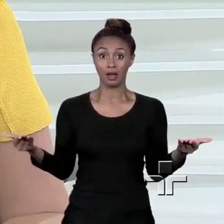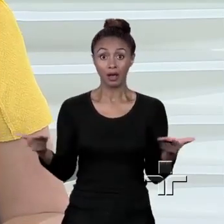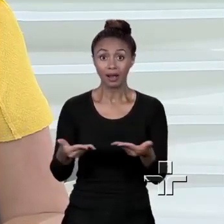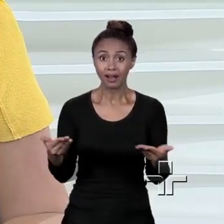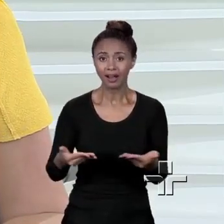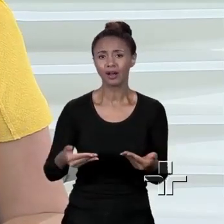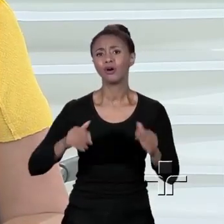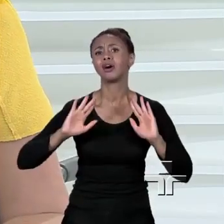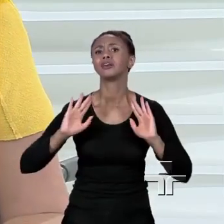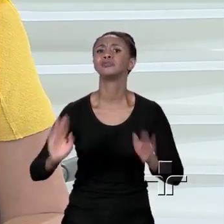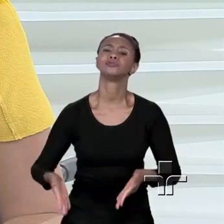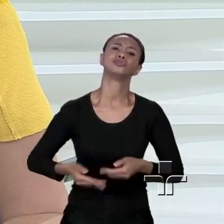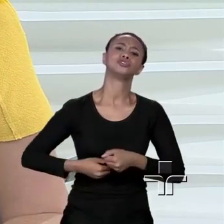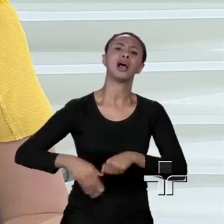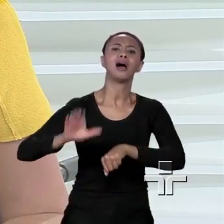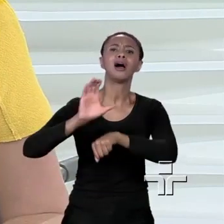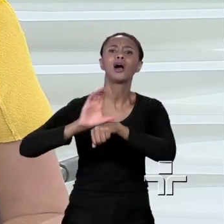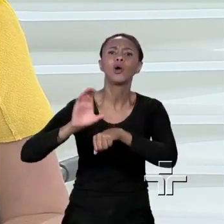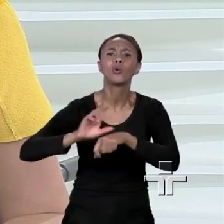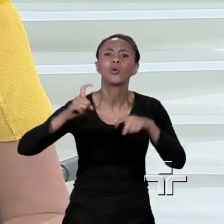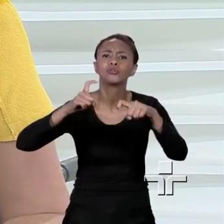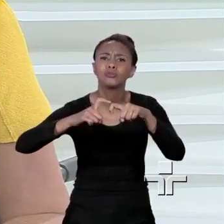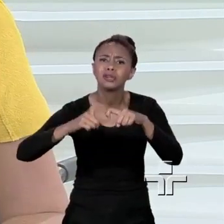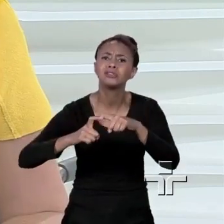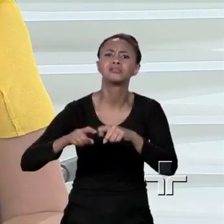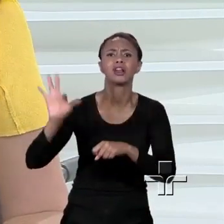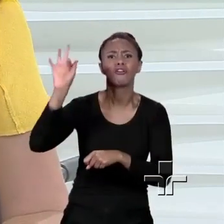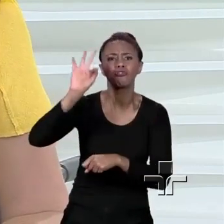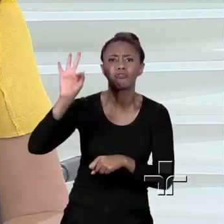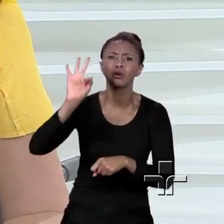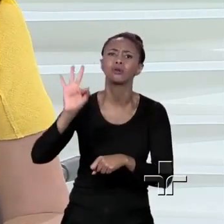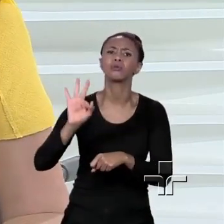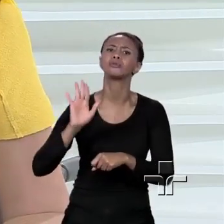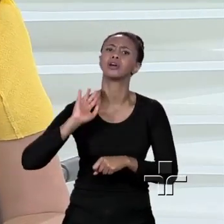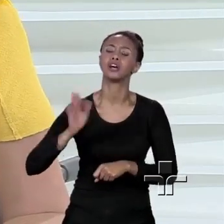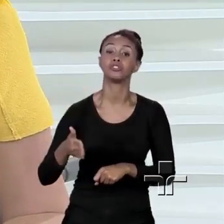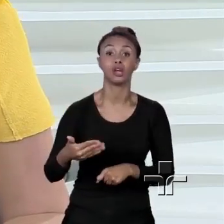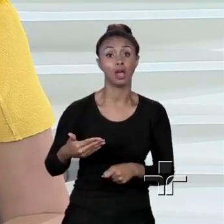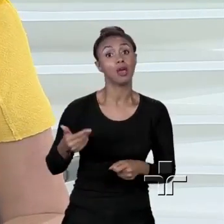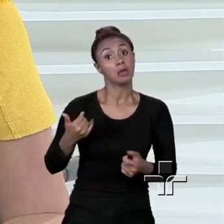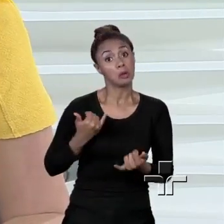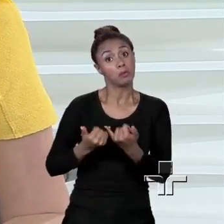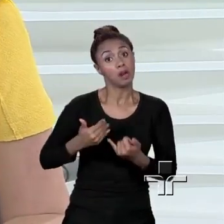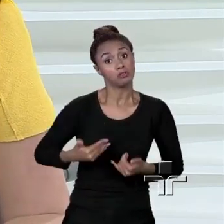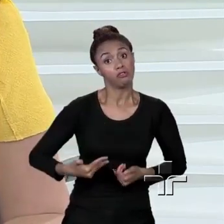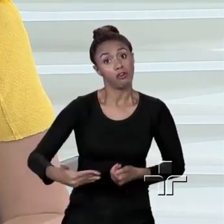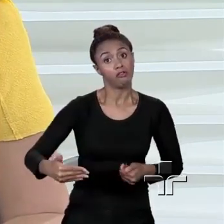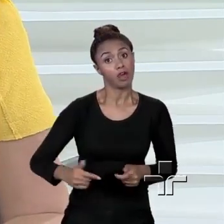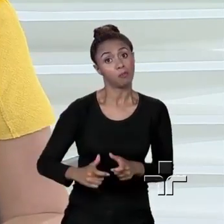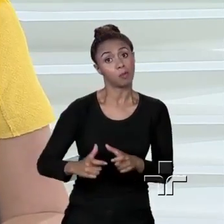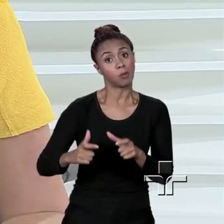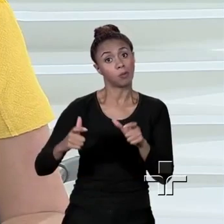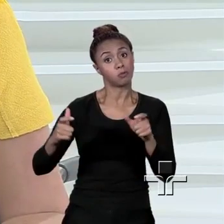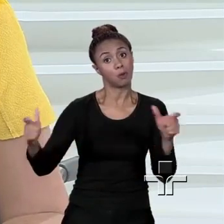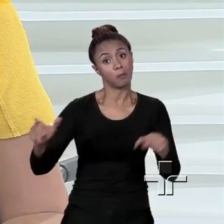cursos de medicina, né? Os cursos vão multiplicar daqui para frente. E